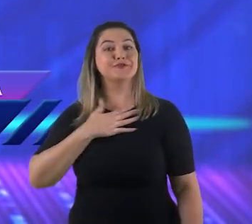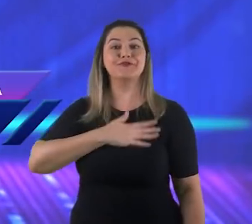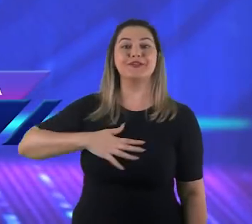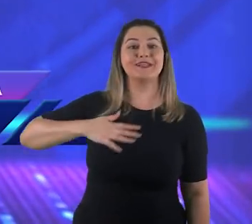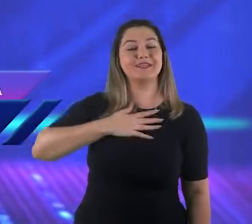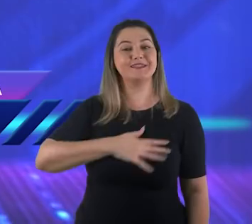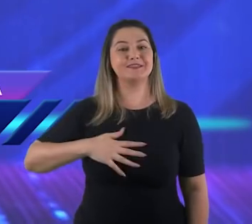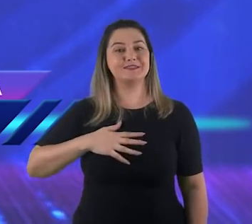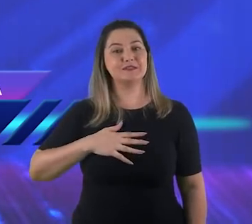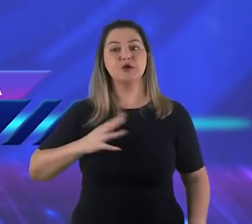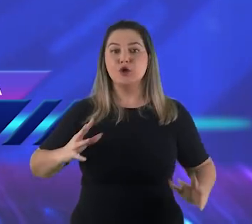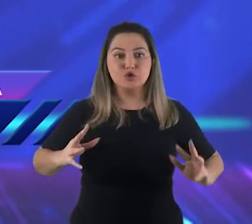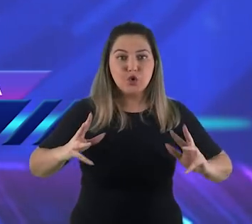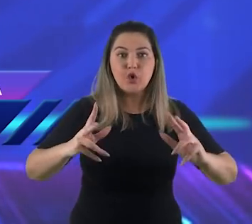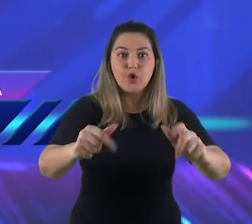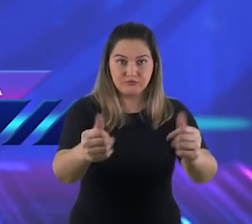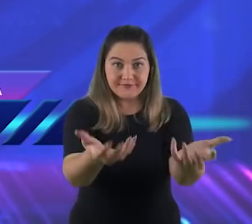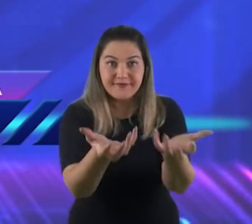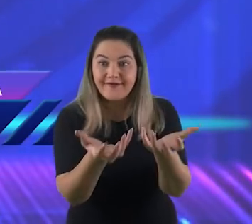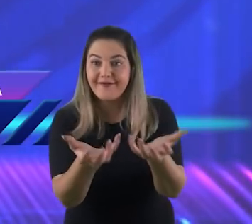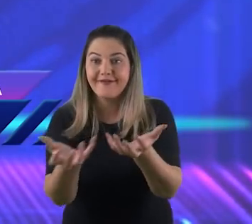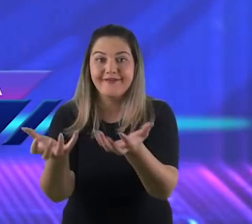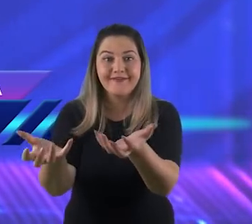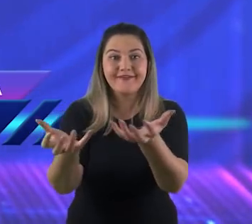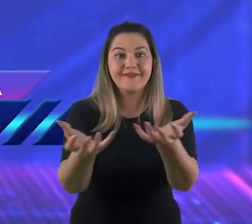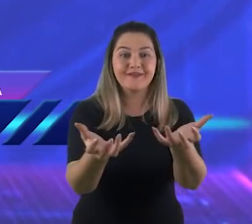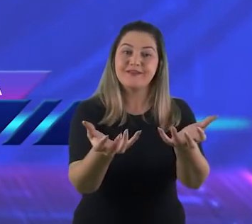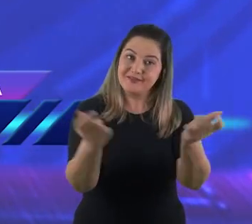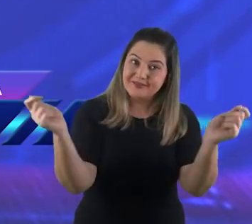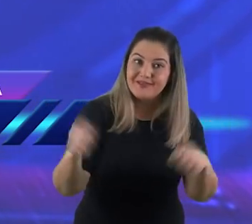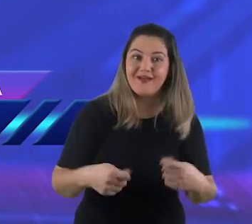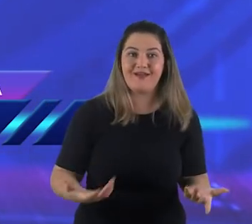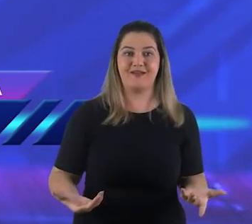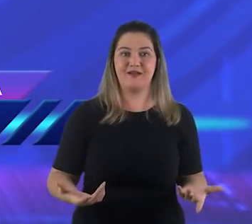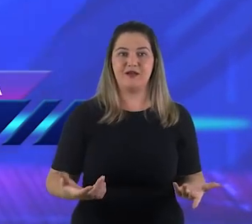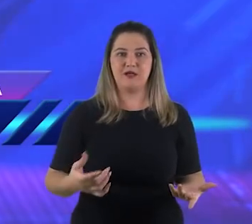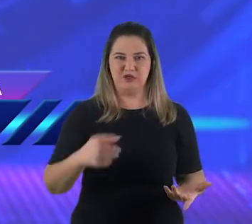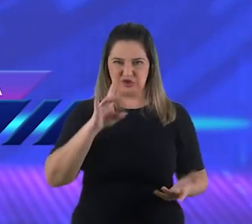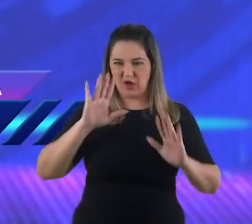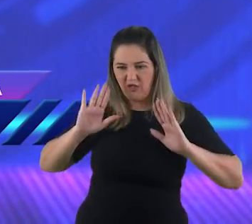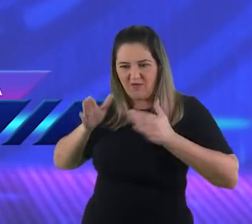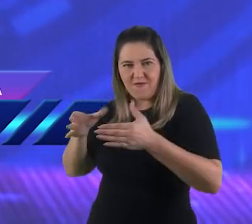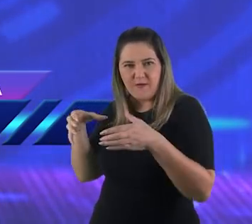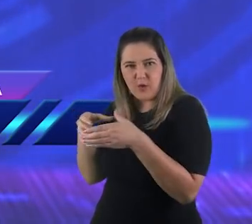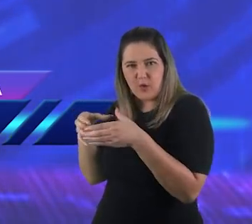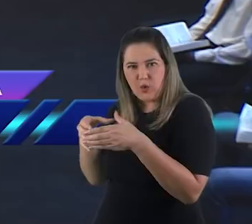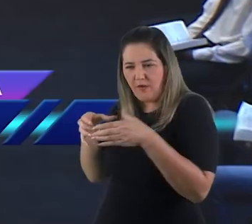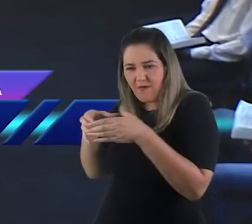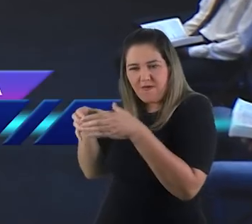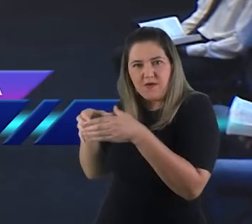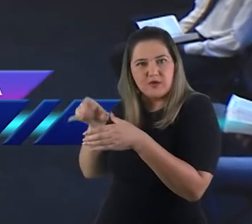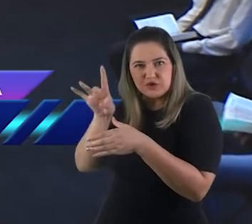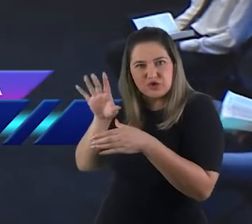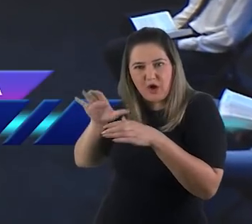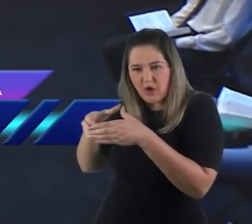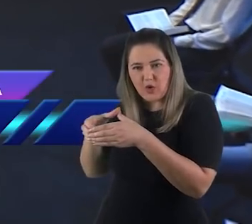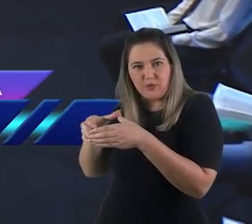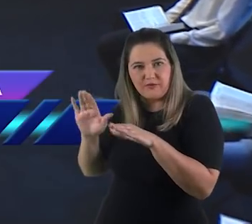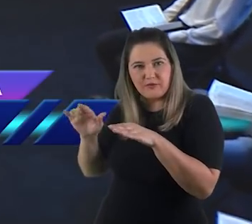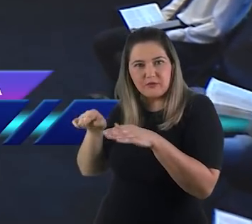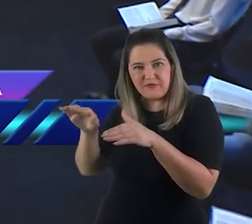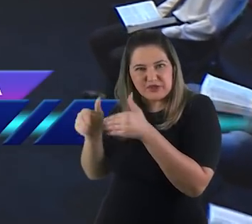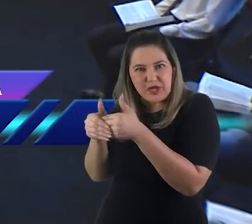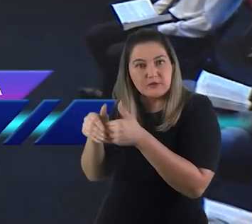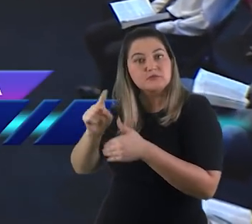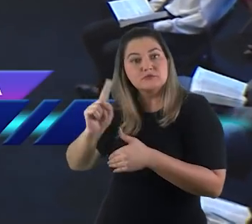Felizes são todos os que quiserem. Veja que essa felicidade não está restrita a um grupo de pessoas. A felicidade